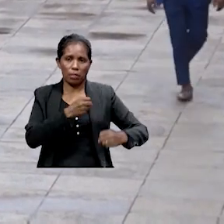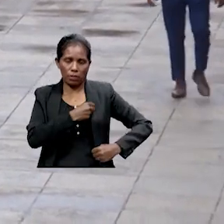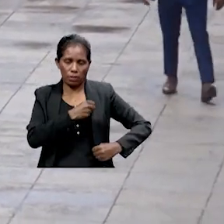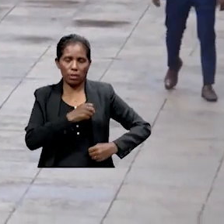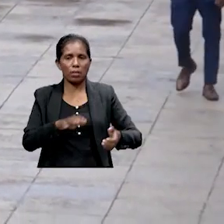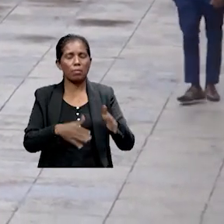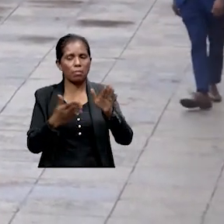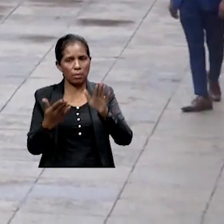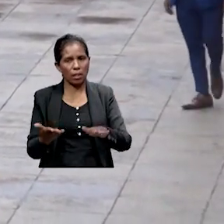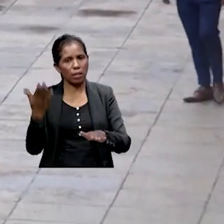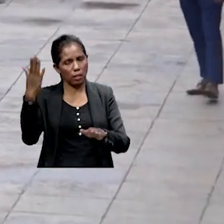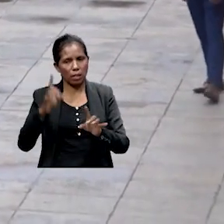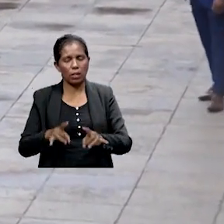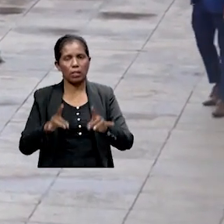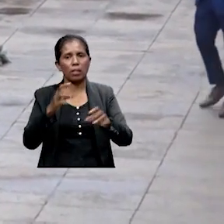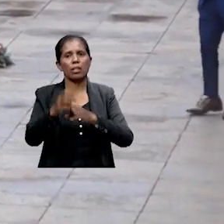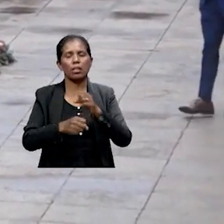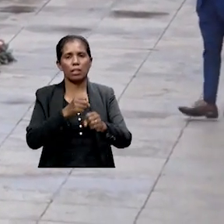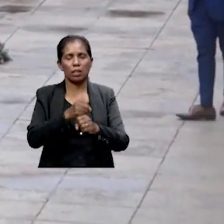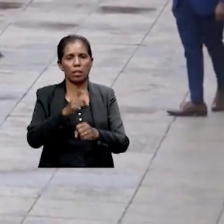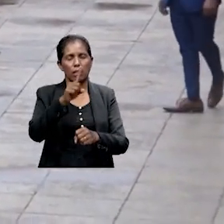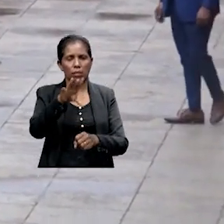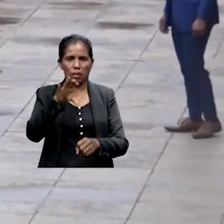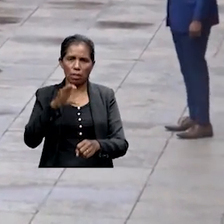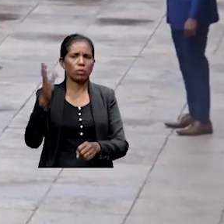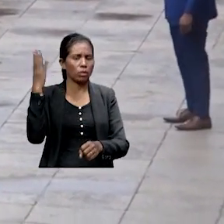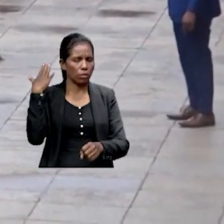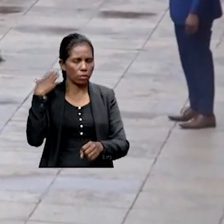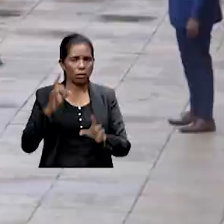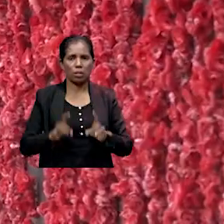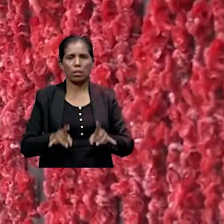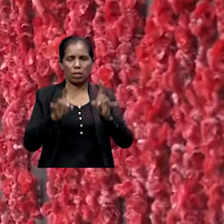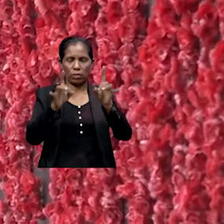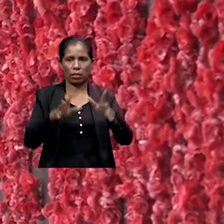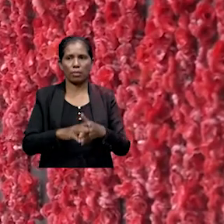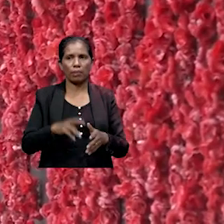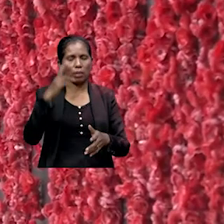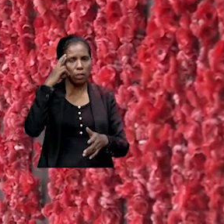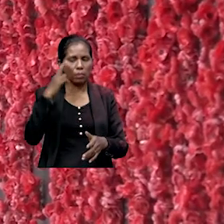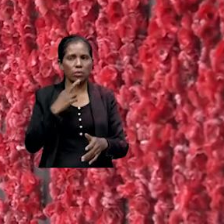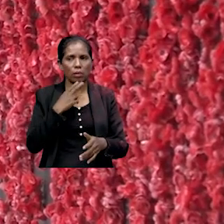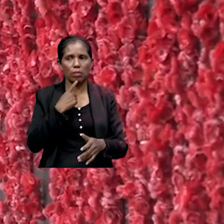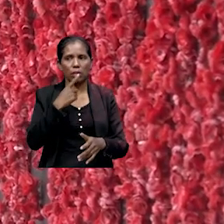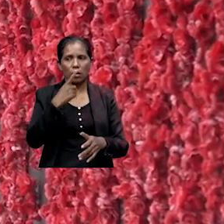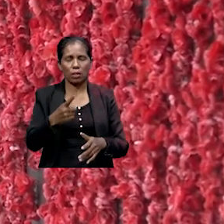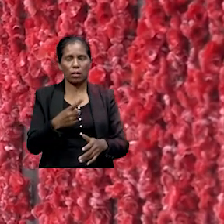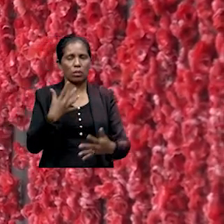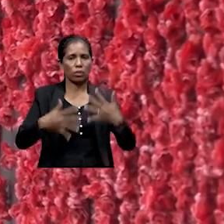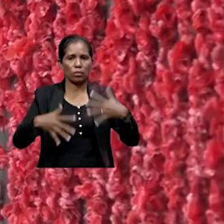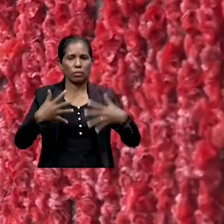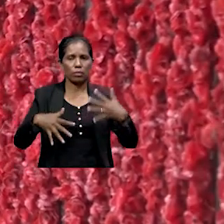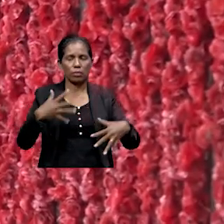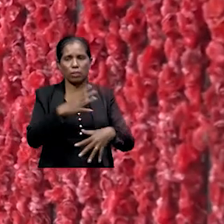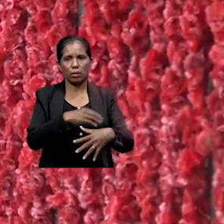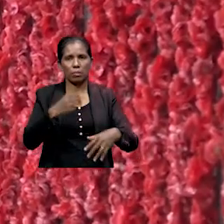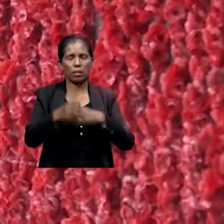Bemate e a colônia inglesa, e a Tinang Atusida Liuba, e a Canberra Australiana. José Ramos Horta actuir durante funo nebe acontece e hatinang hirak